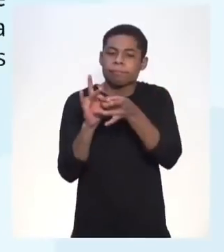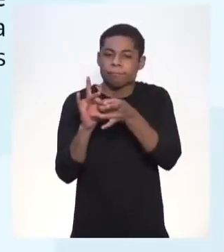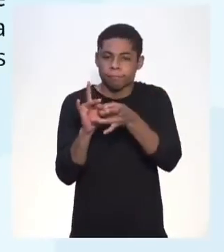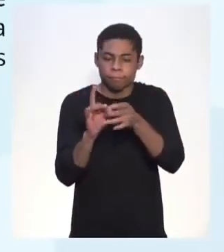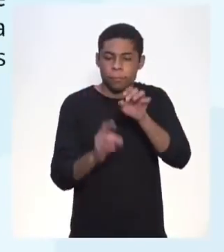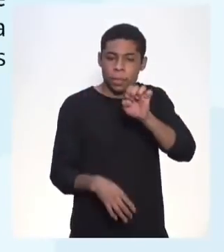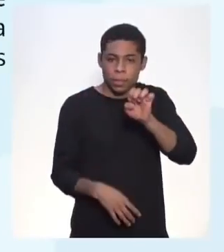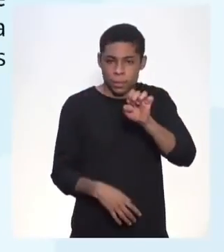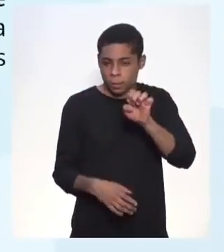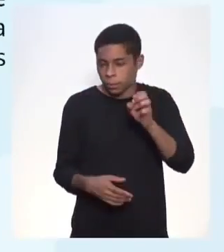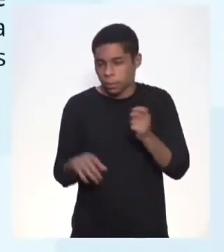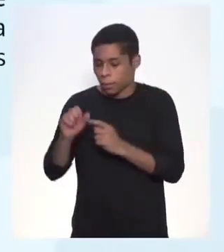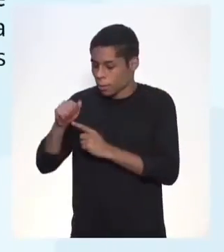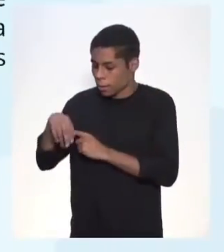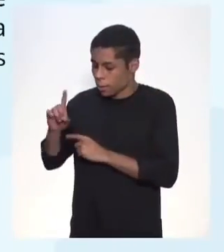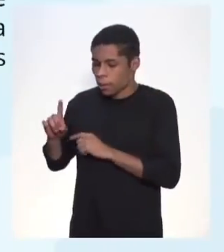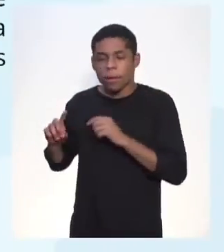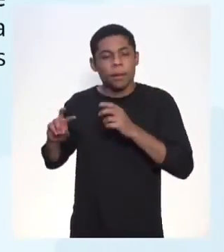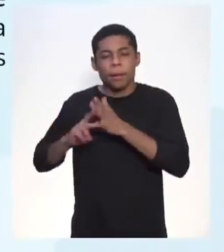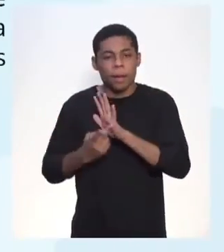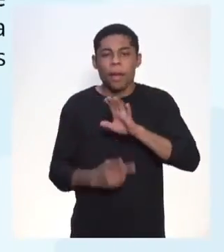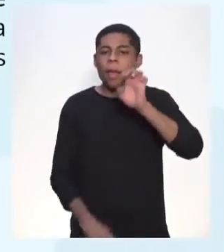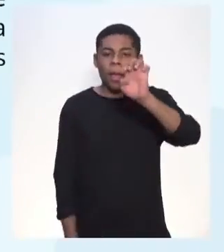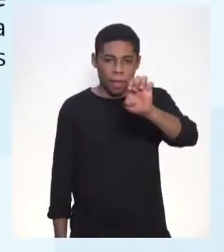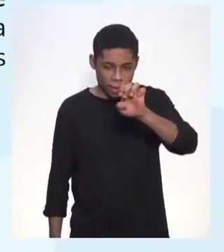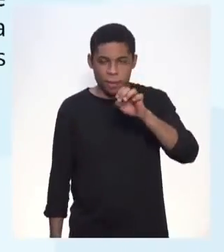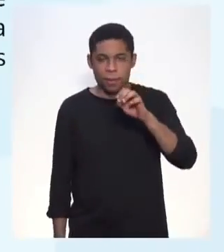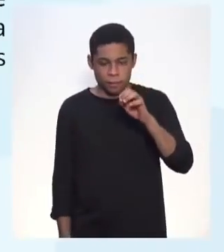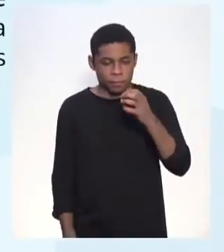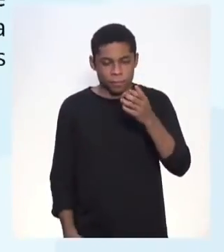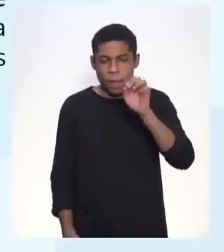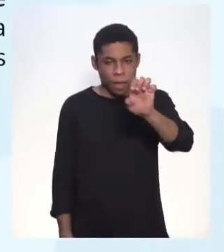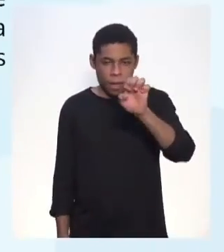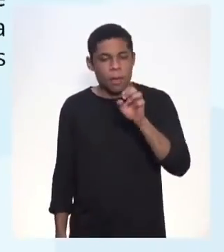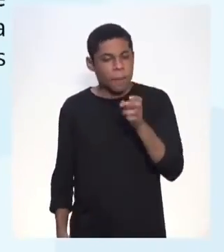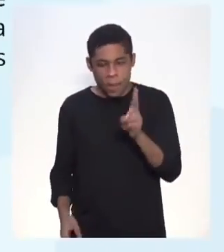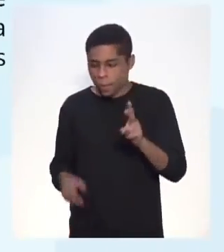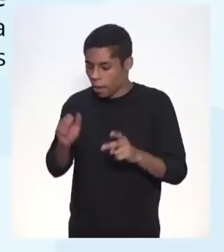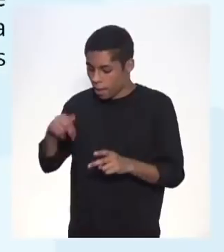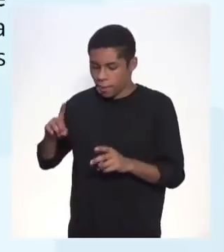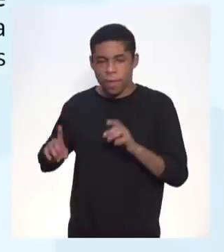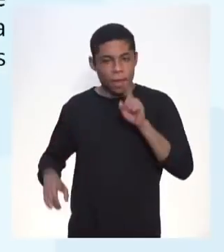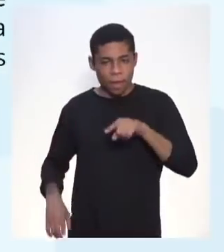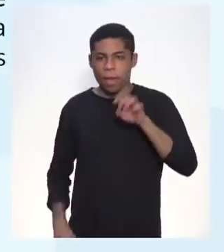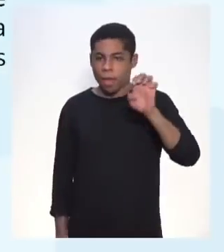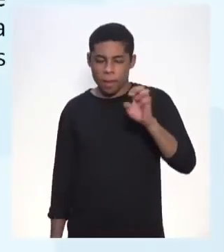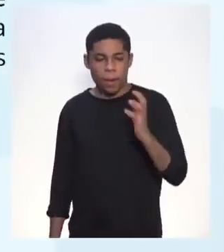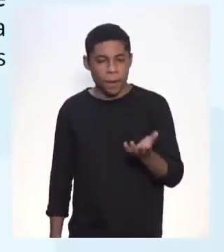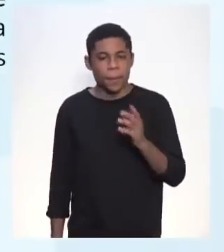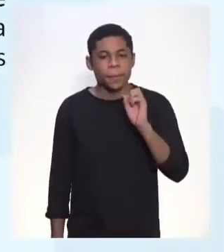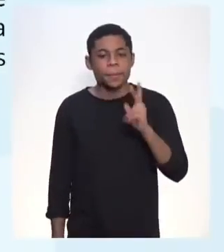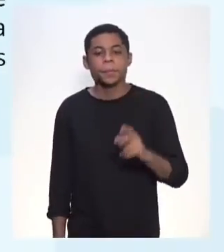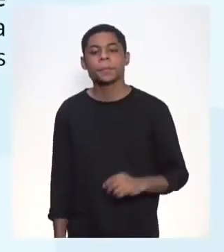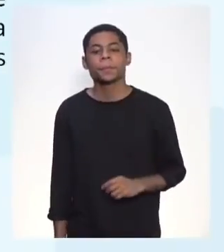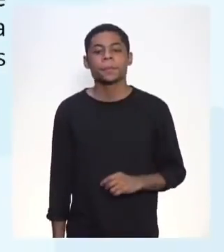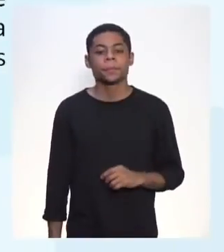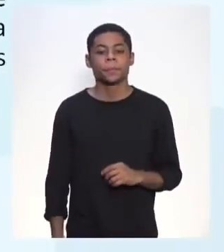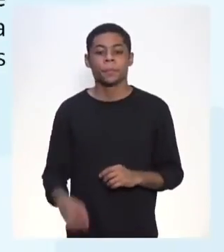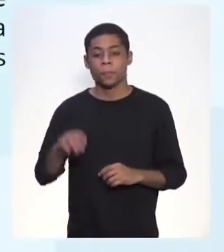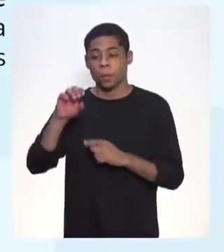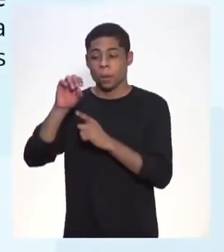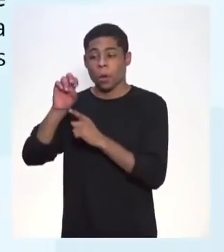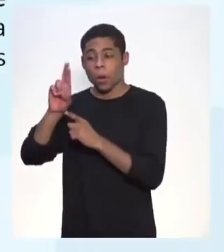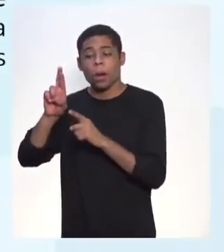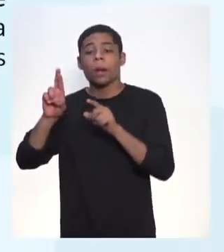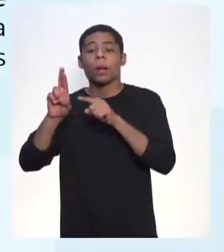mundo conhece como e. E foca em um incidente aí singular. Or, e